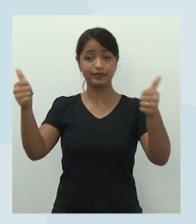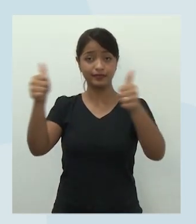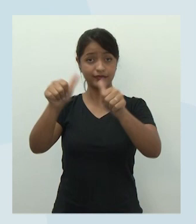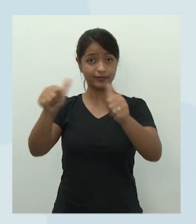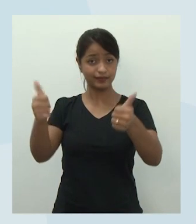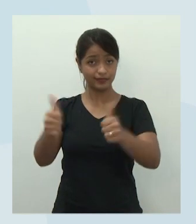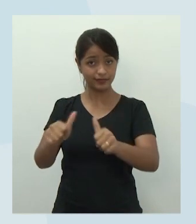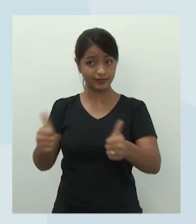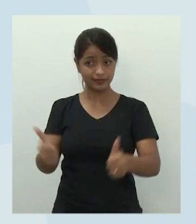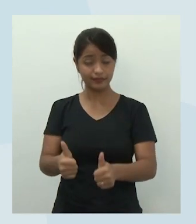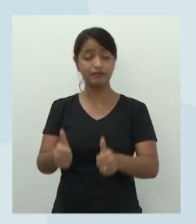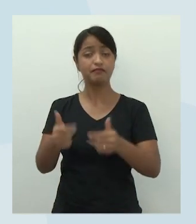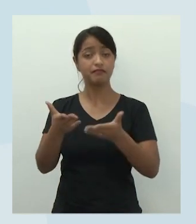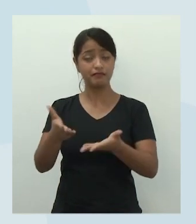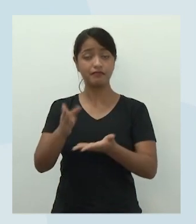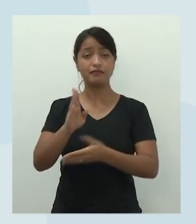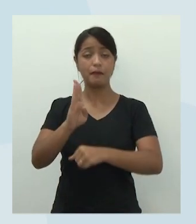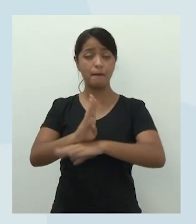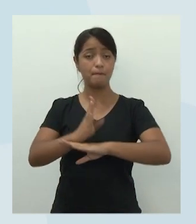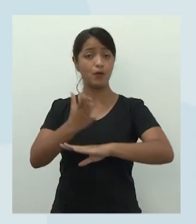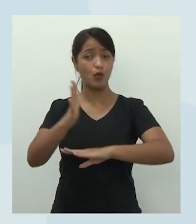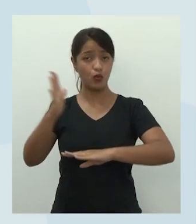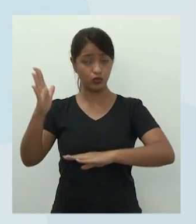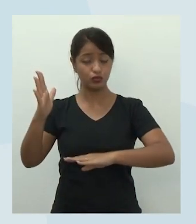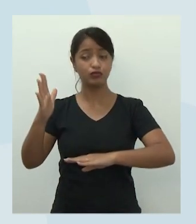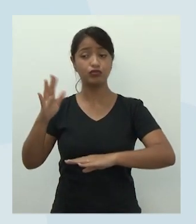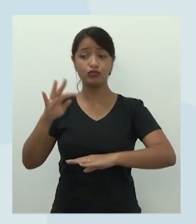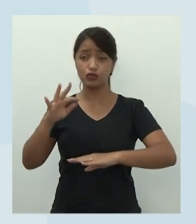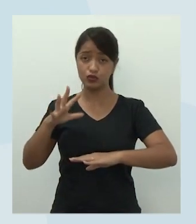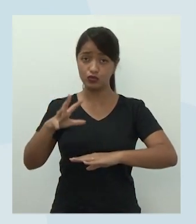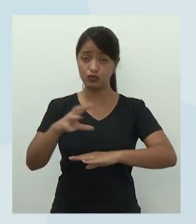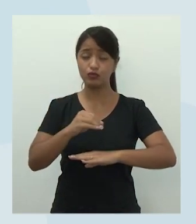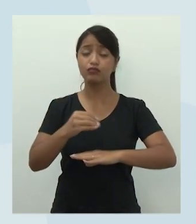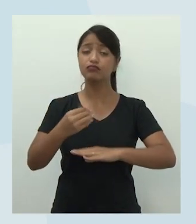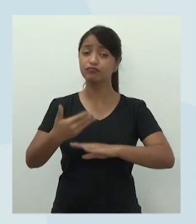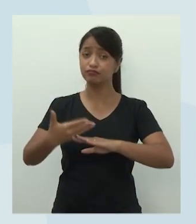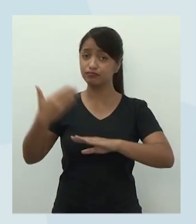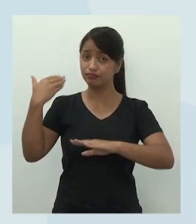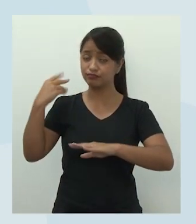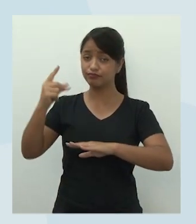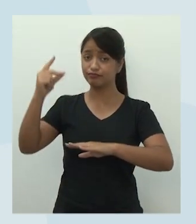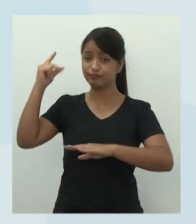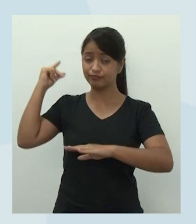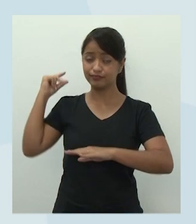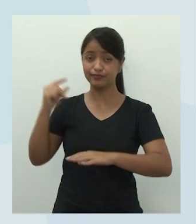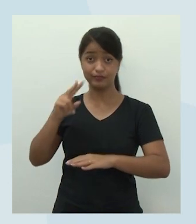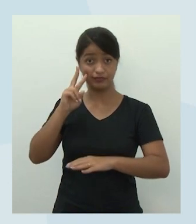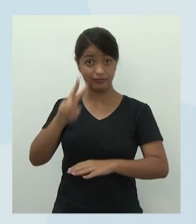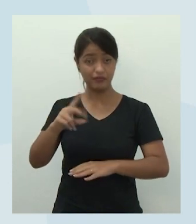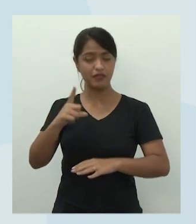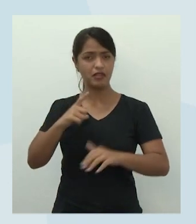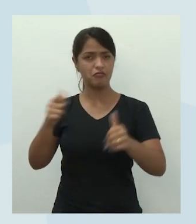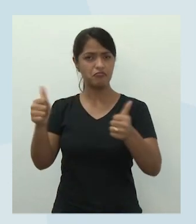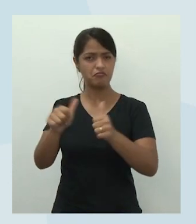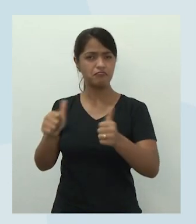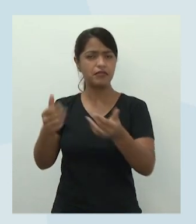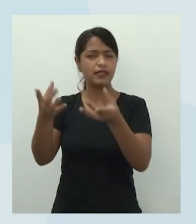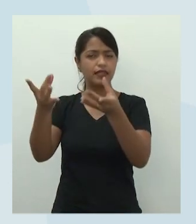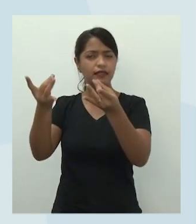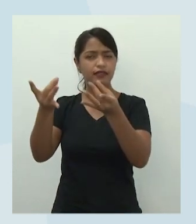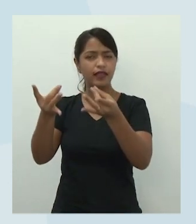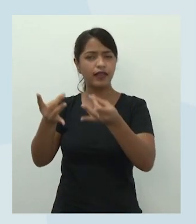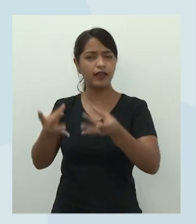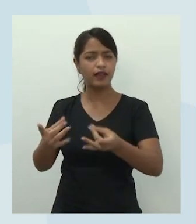bronze também, todas elas datando desse período aí da antiguidade. Então, vocês já vejam a riqueza de detalhes,